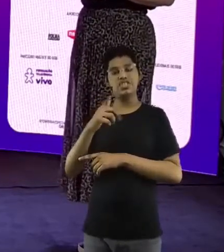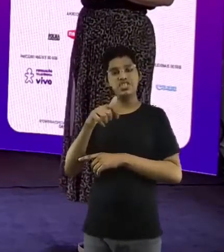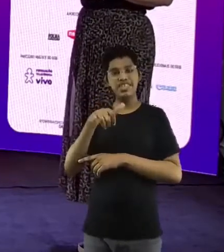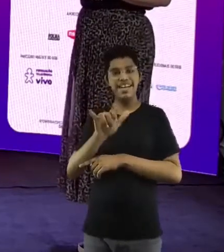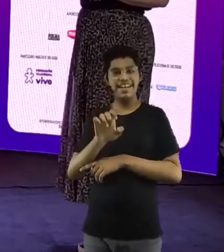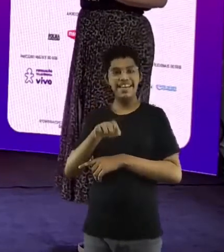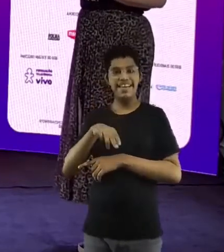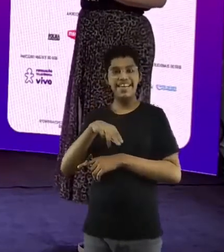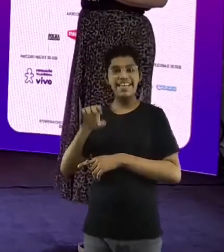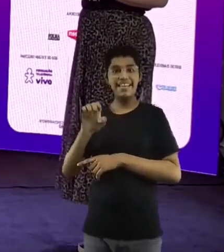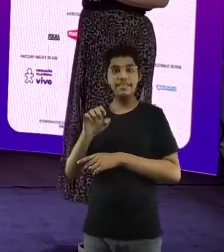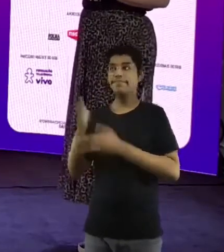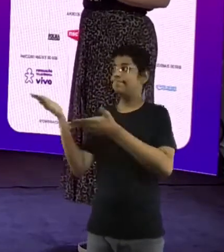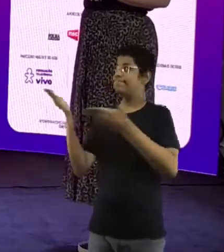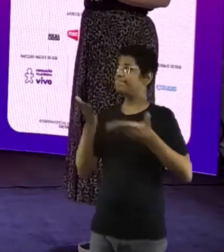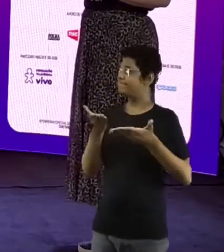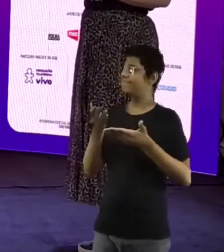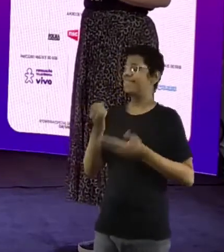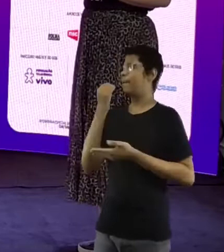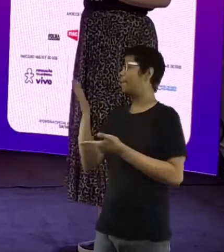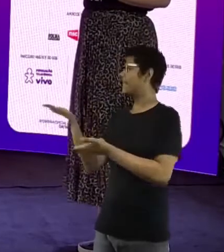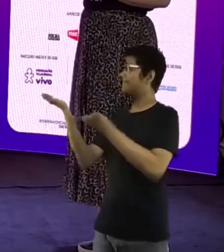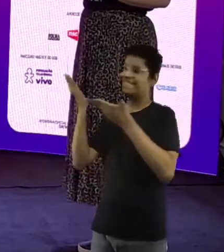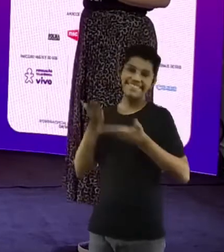bate-papo. Bem-vindas, Tani e Chay.